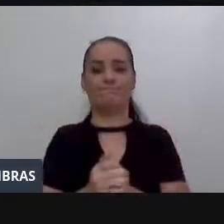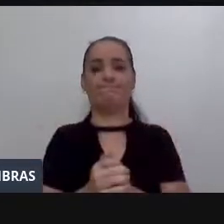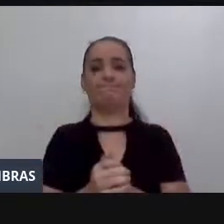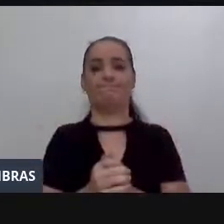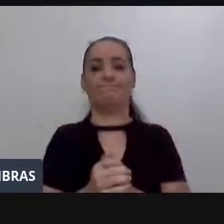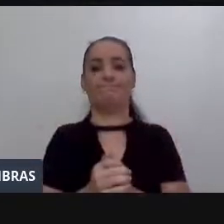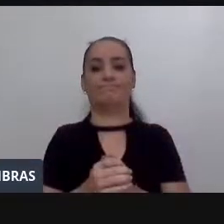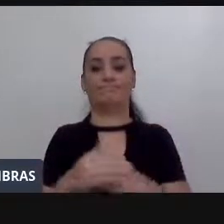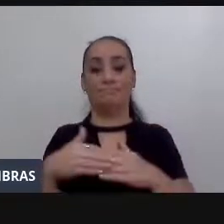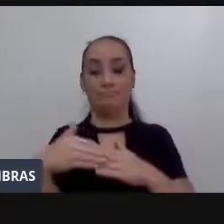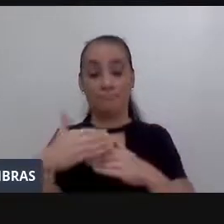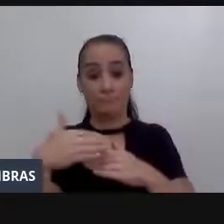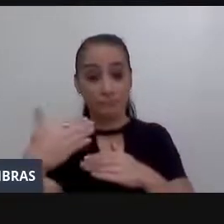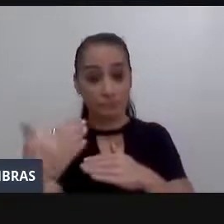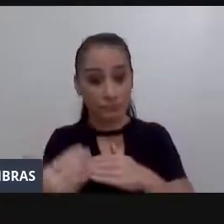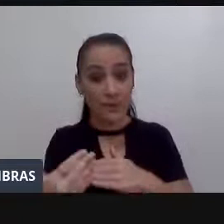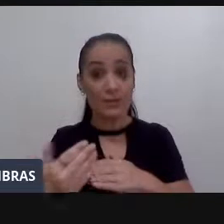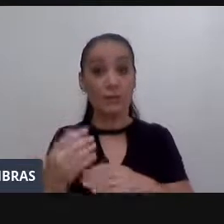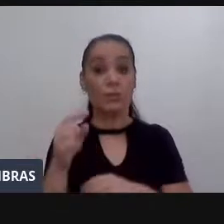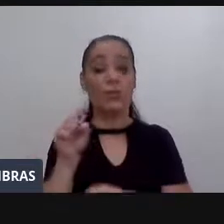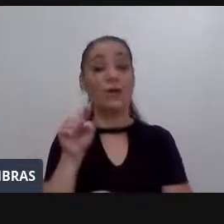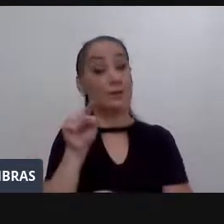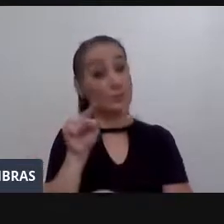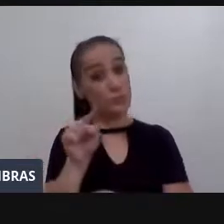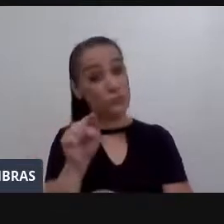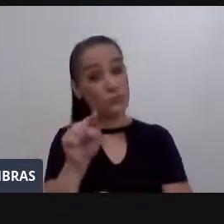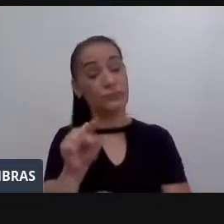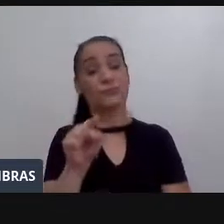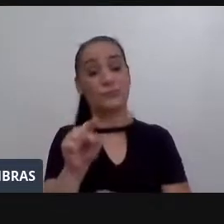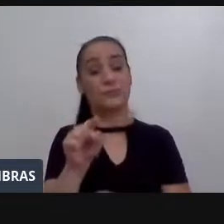Quando você tem certeza